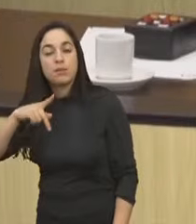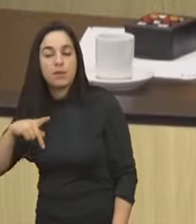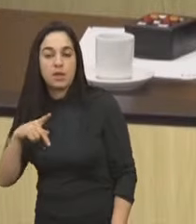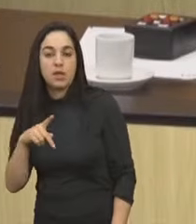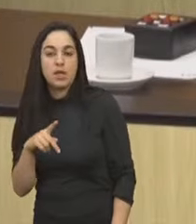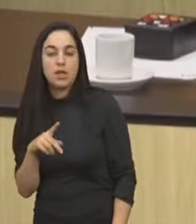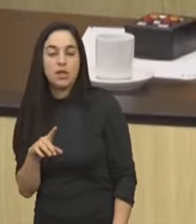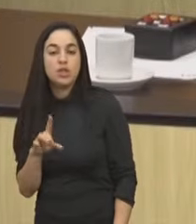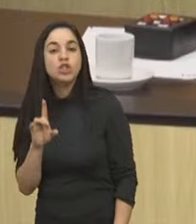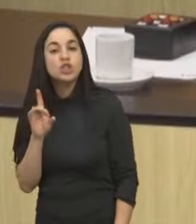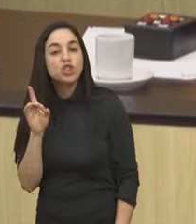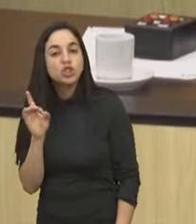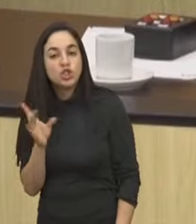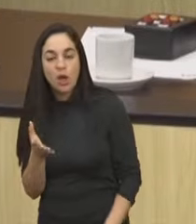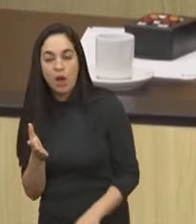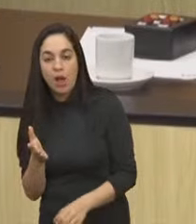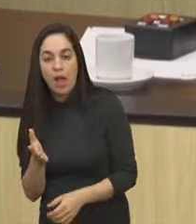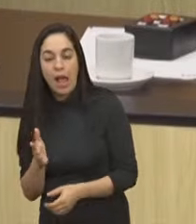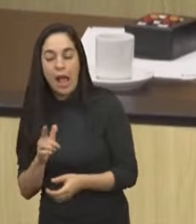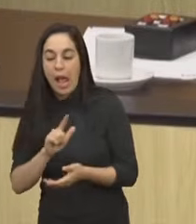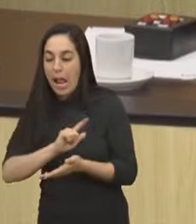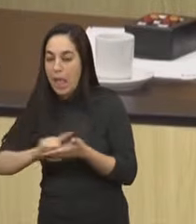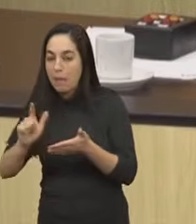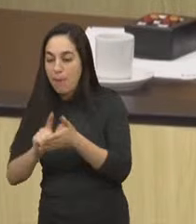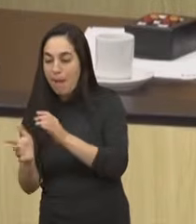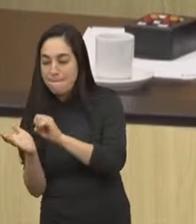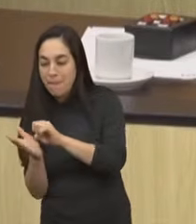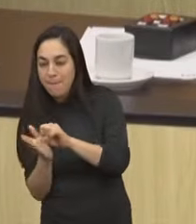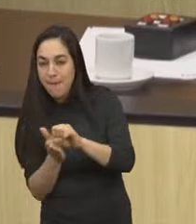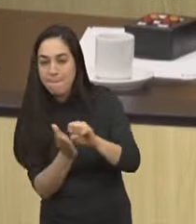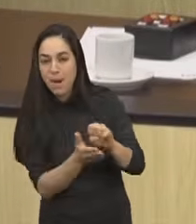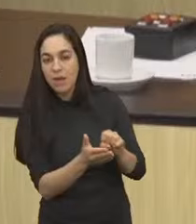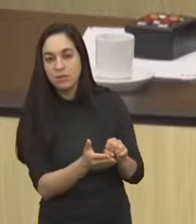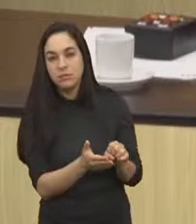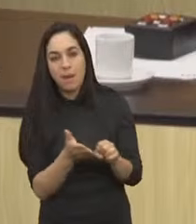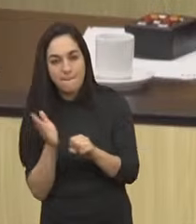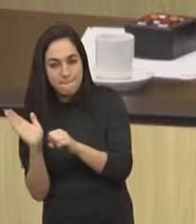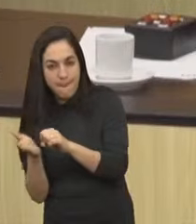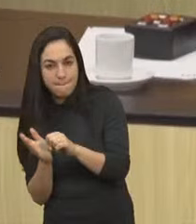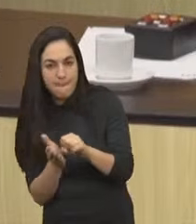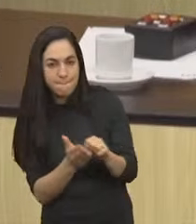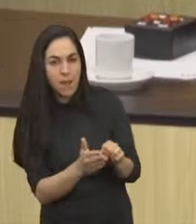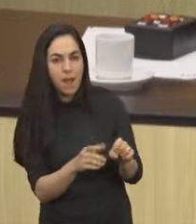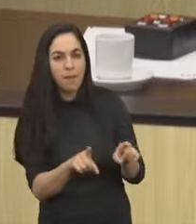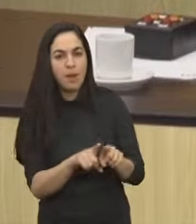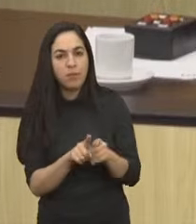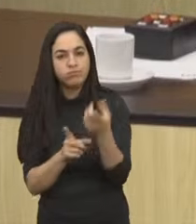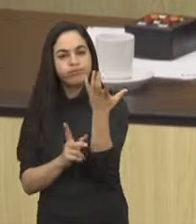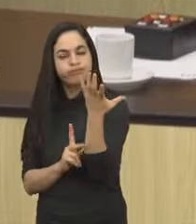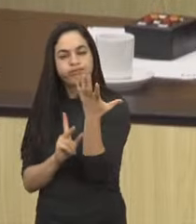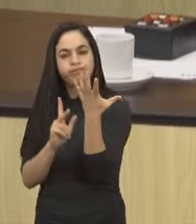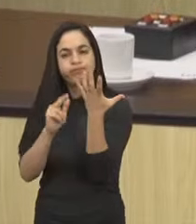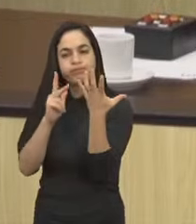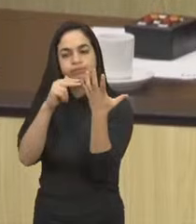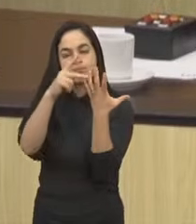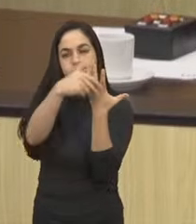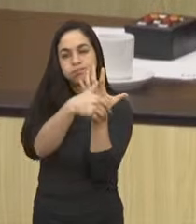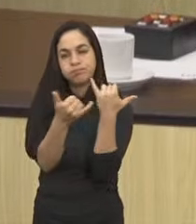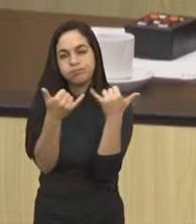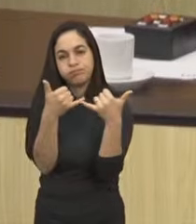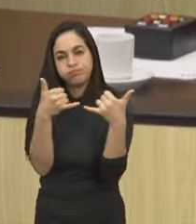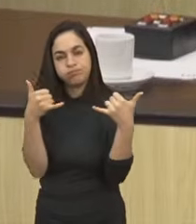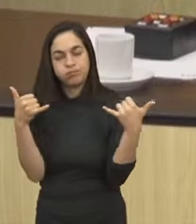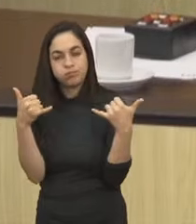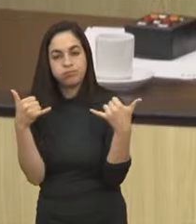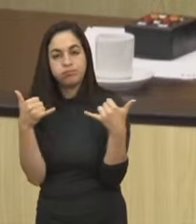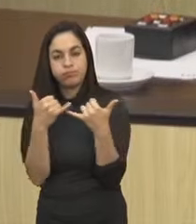somente feita a poda e a limpeza, né, da capina, no caso, né, dos fios que estão entrelaçados com a fiação elétrica,